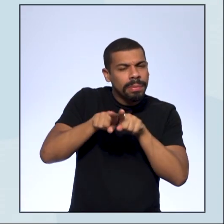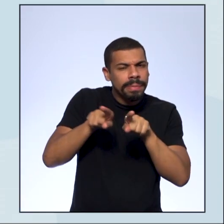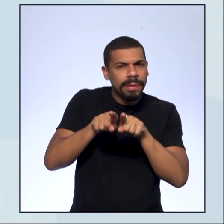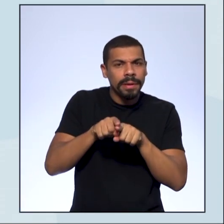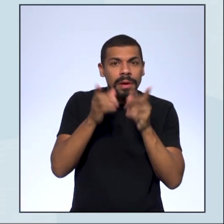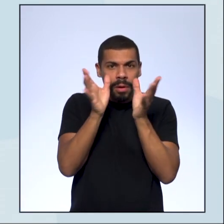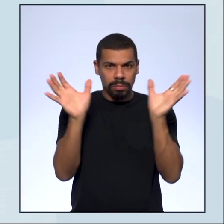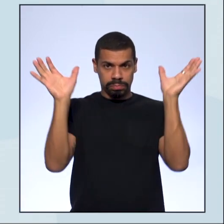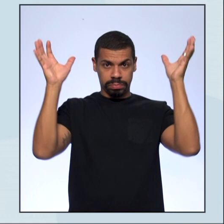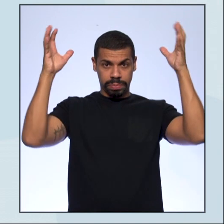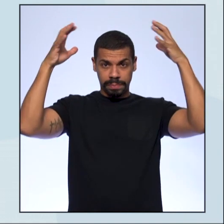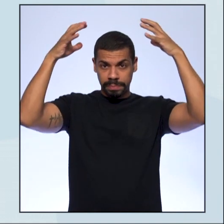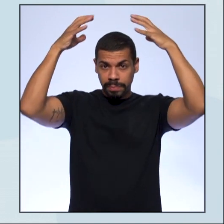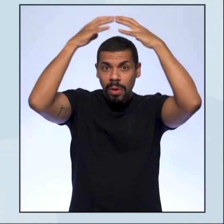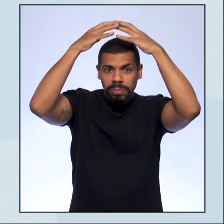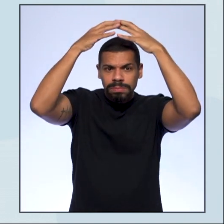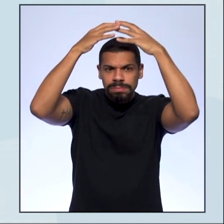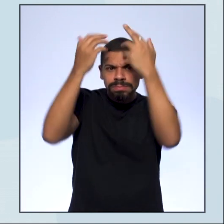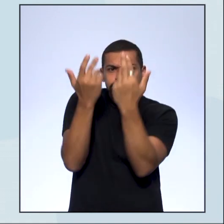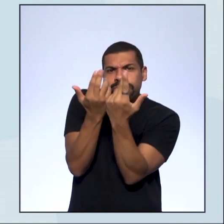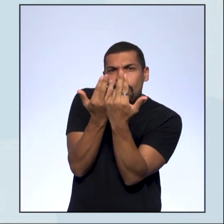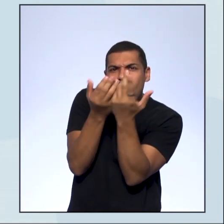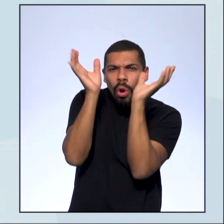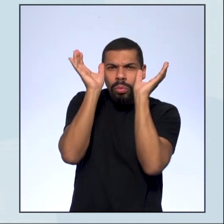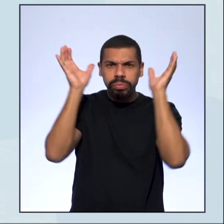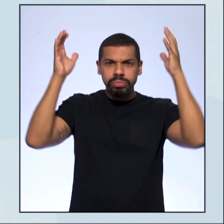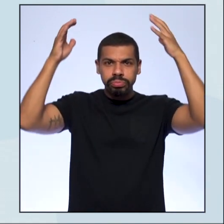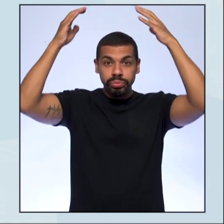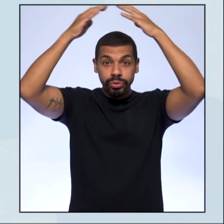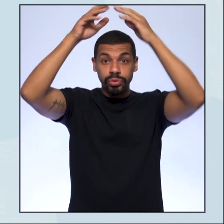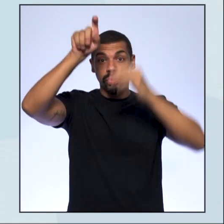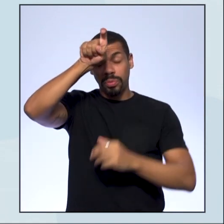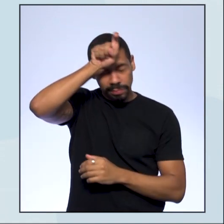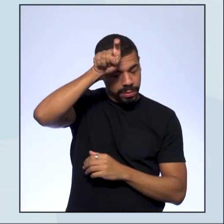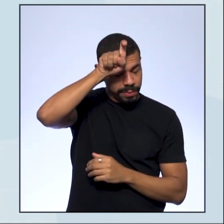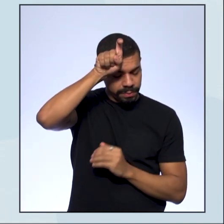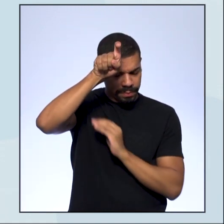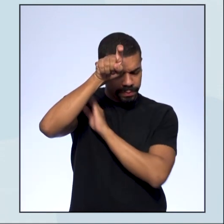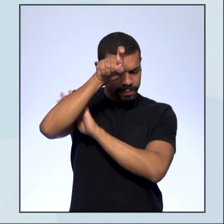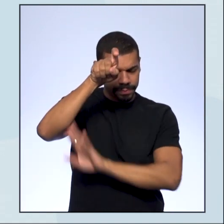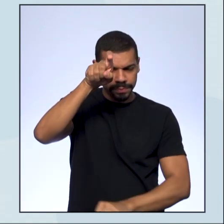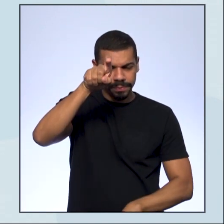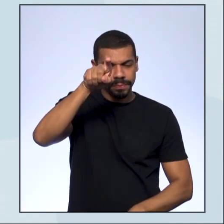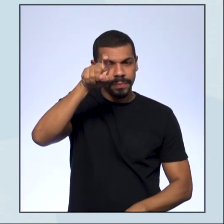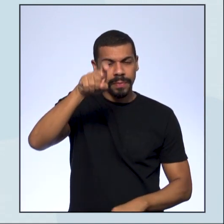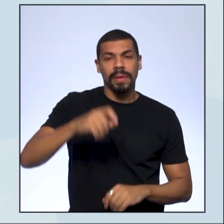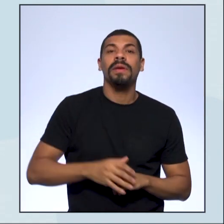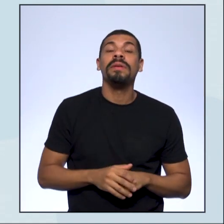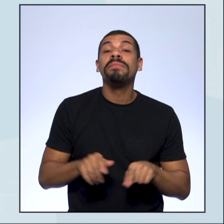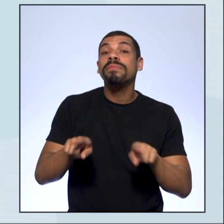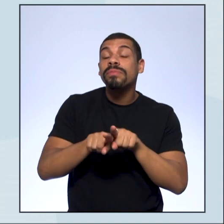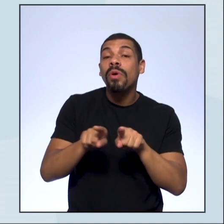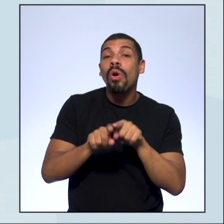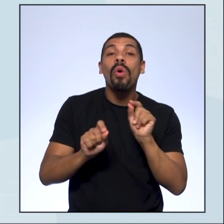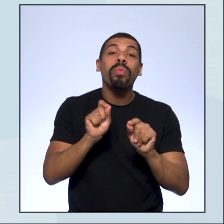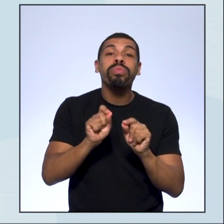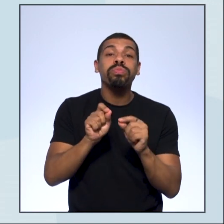mesmo tempo na cabeça, né? Então ele simboliza a unificação também dos 2 reinos egípcios, e ele é um